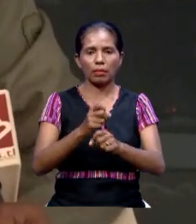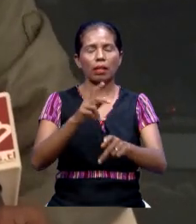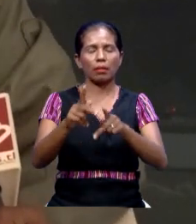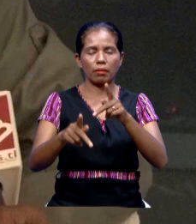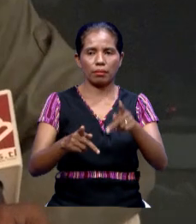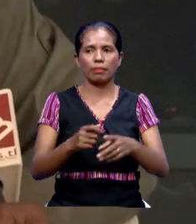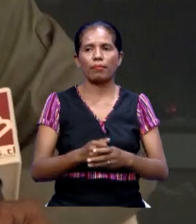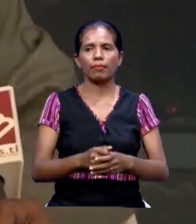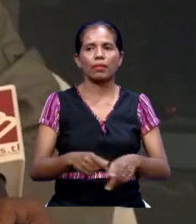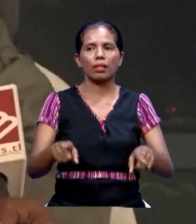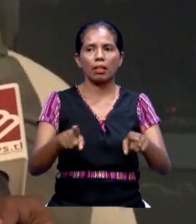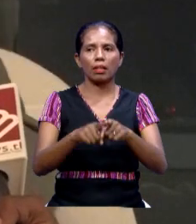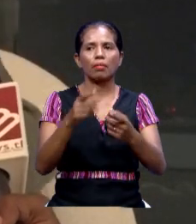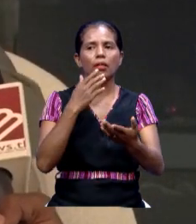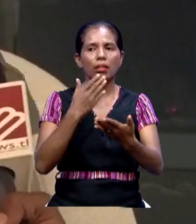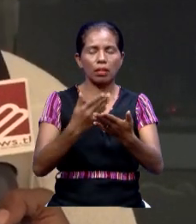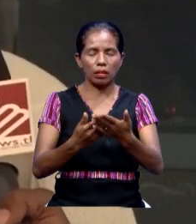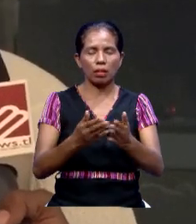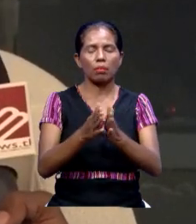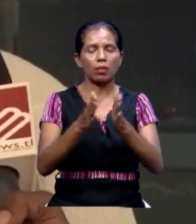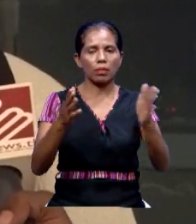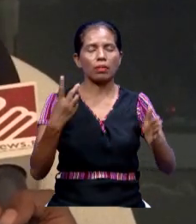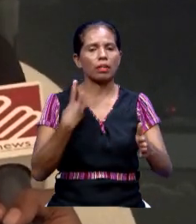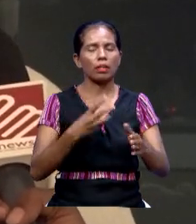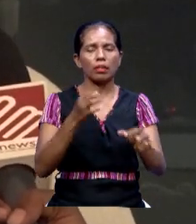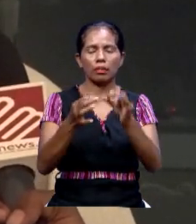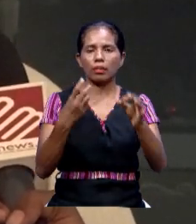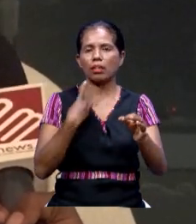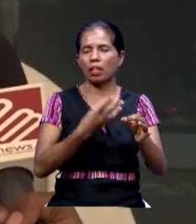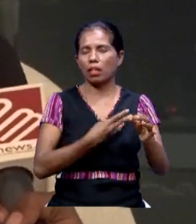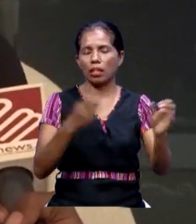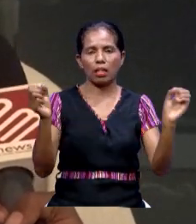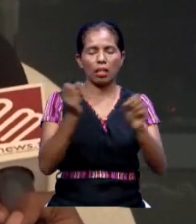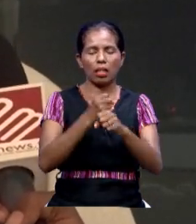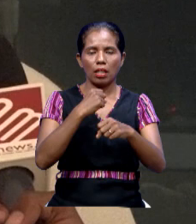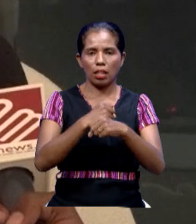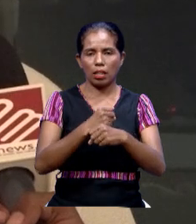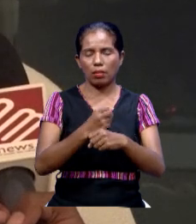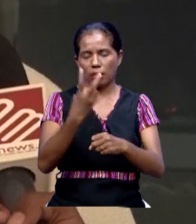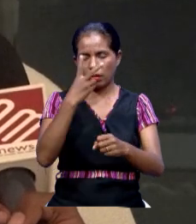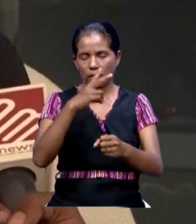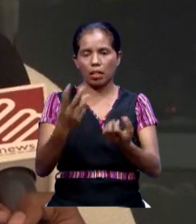A nema que sai sucesso bote, tenia, seita la halo caric, reconciliação,